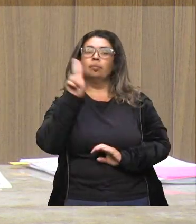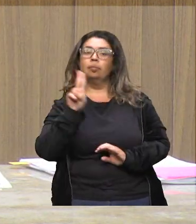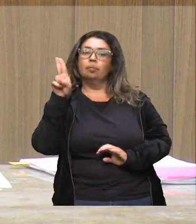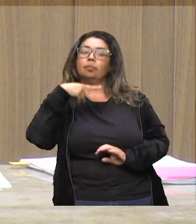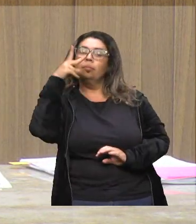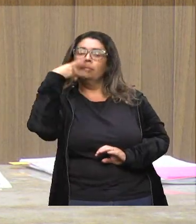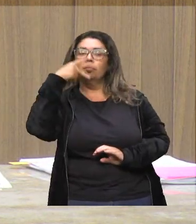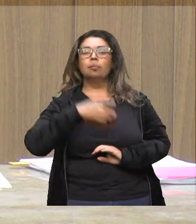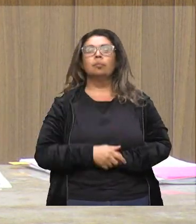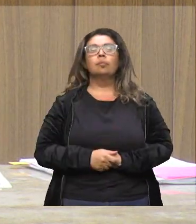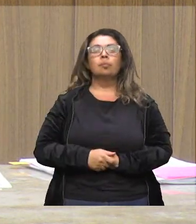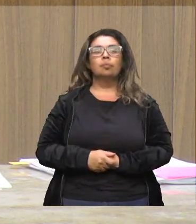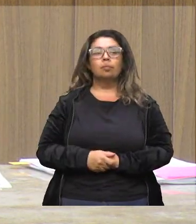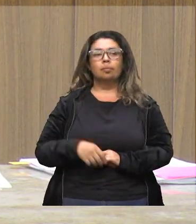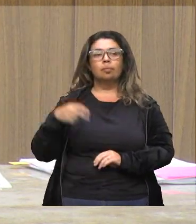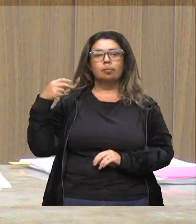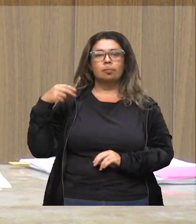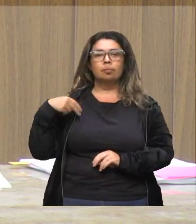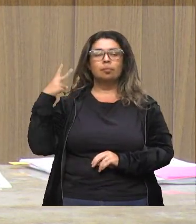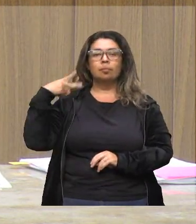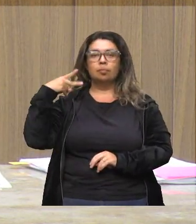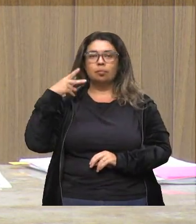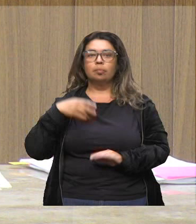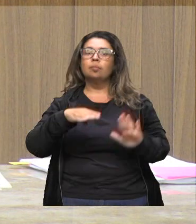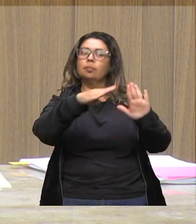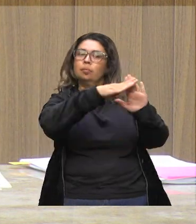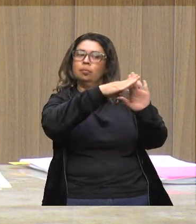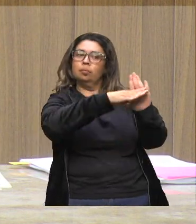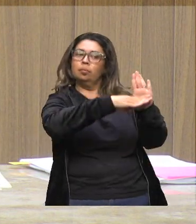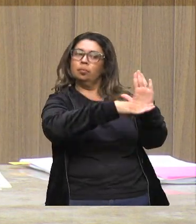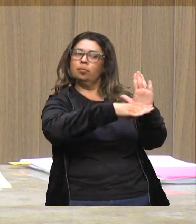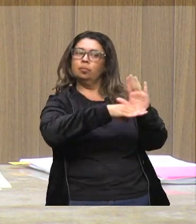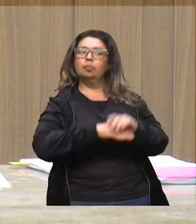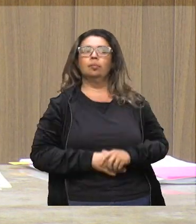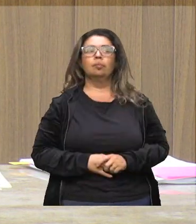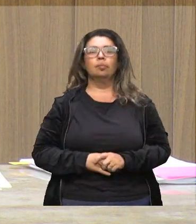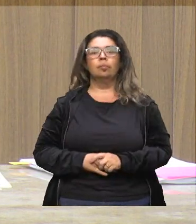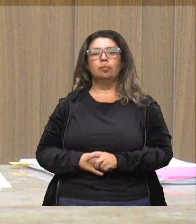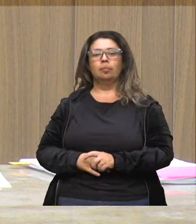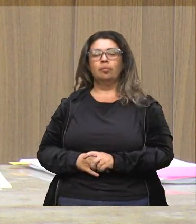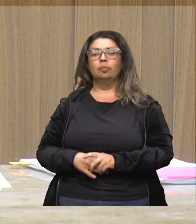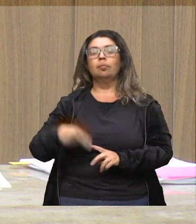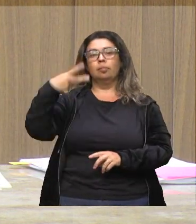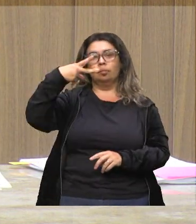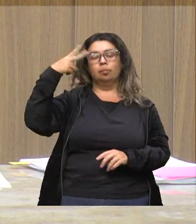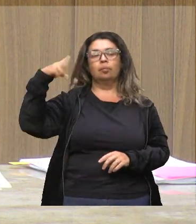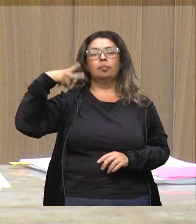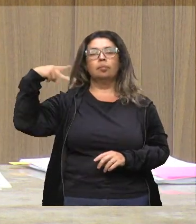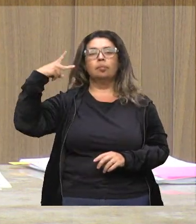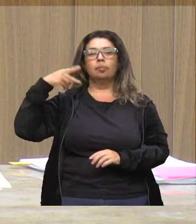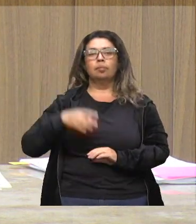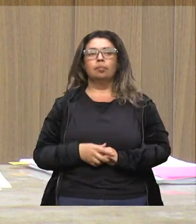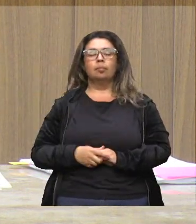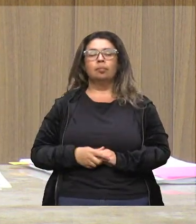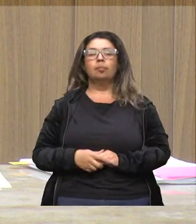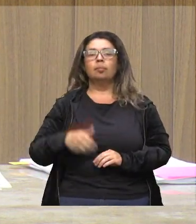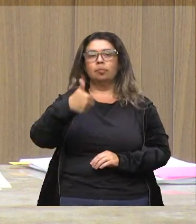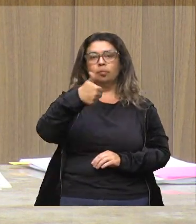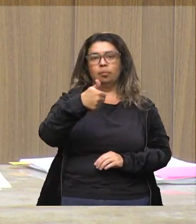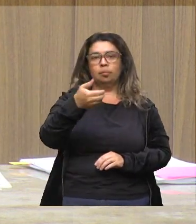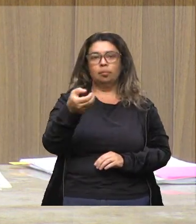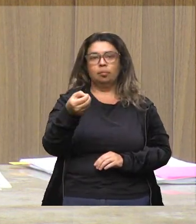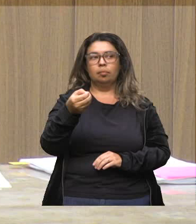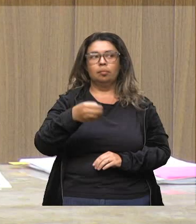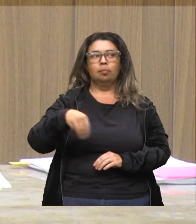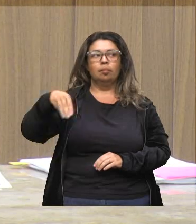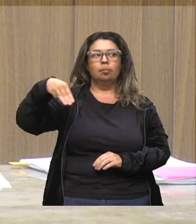da palavra pelos vereadores seguindo a ordem de inscrição, limitado a 2 oradores, pelo prazo de